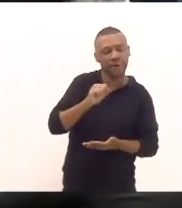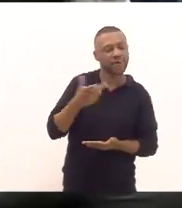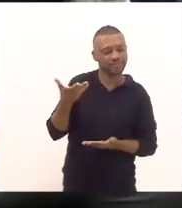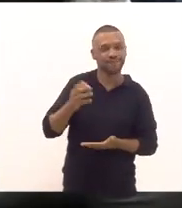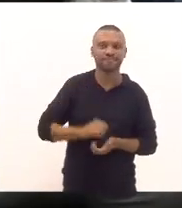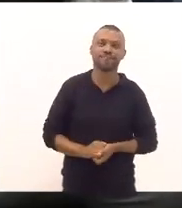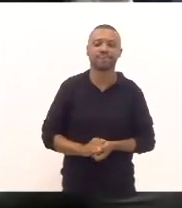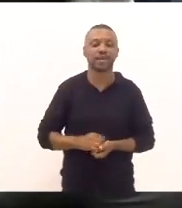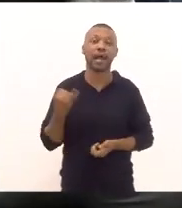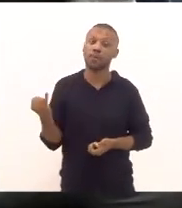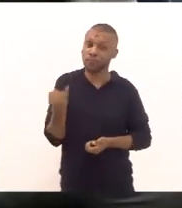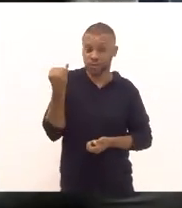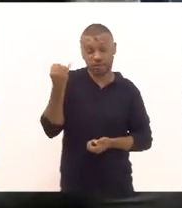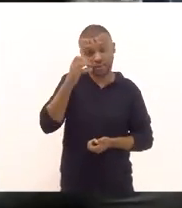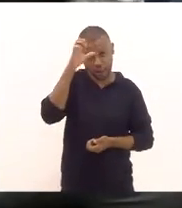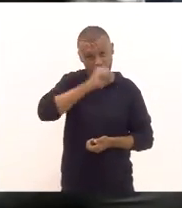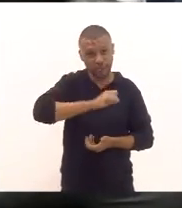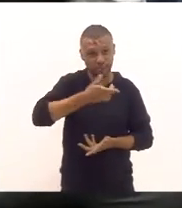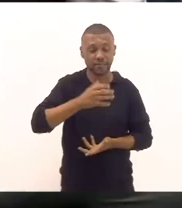importante